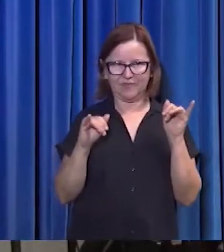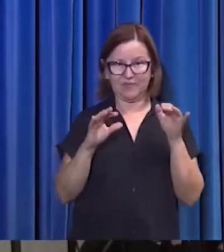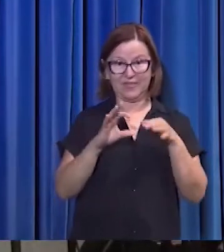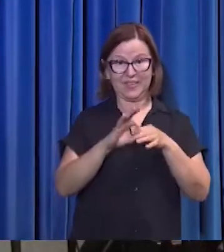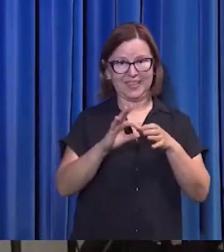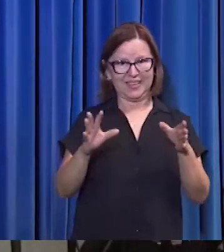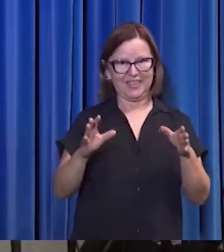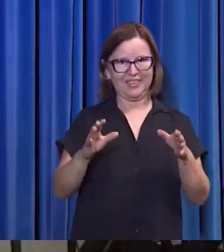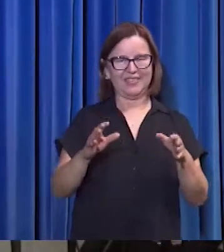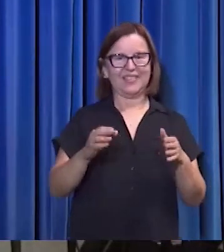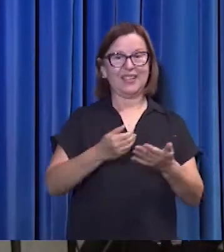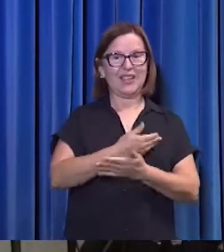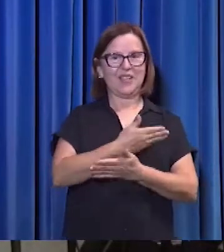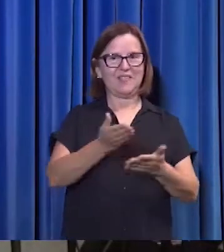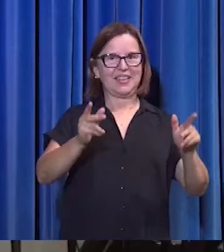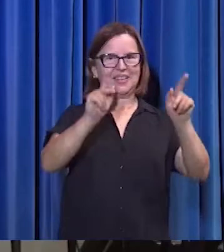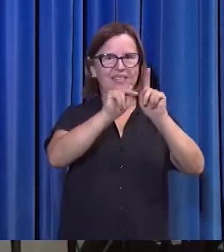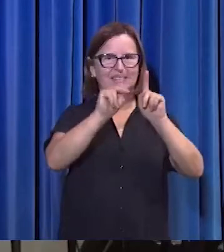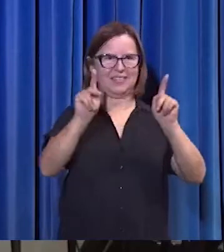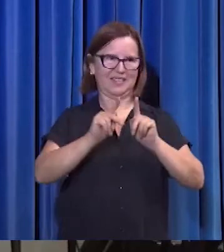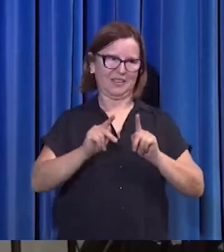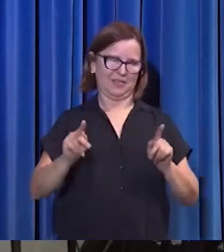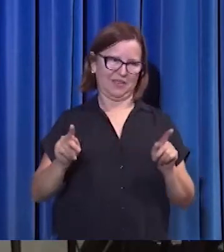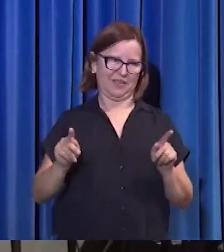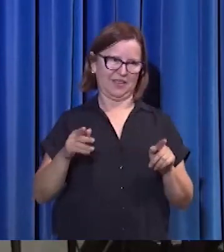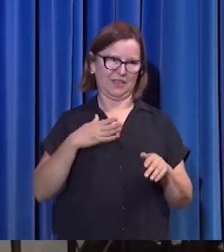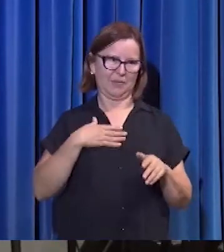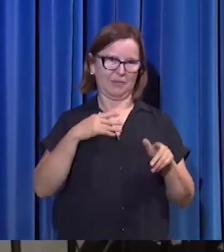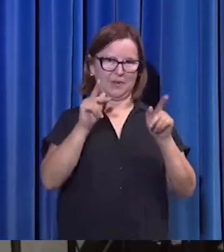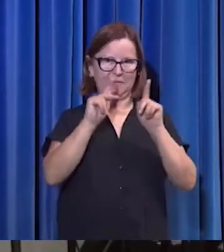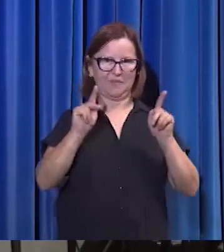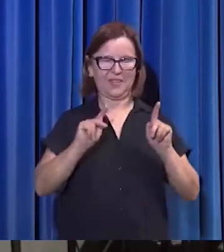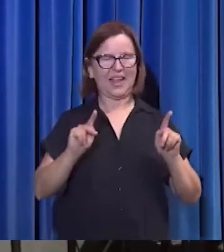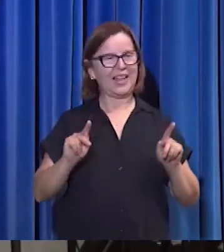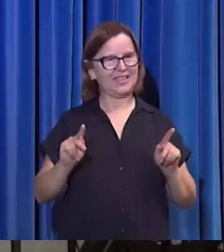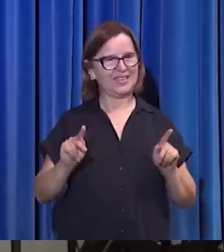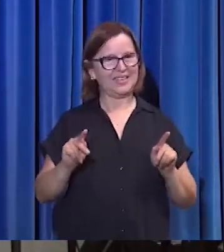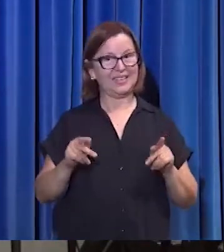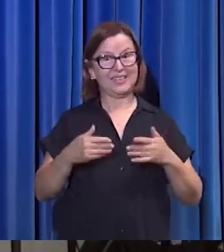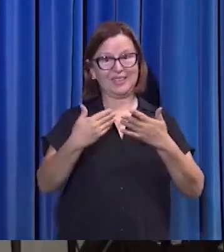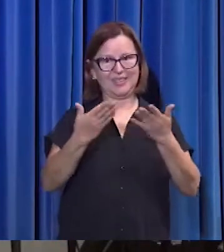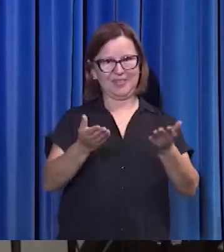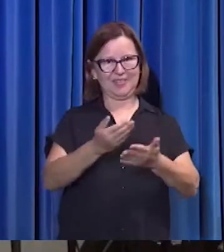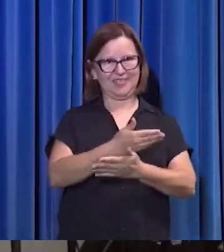deixo-vos a paz, a minha paz vos dou,